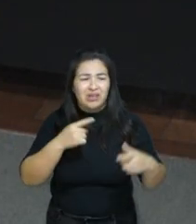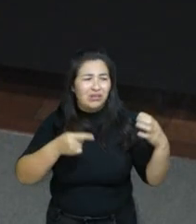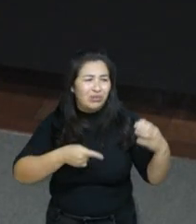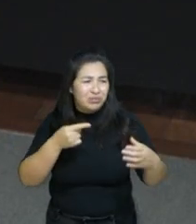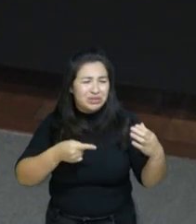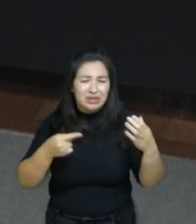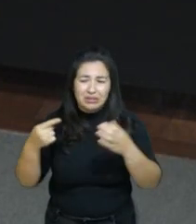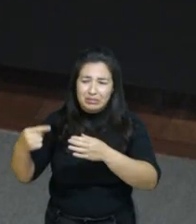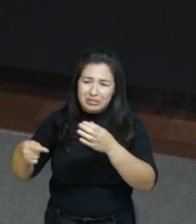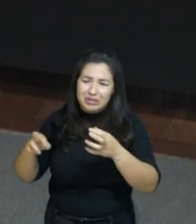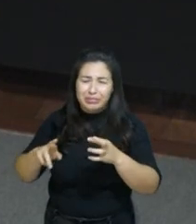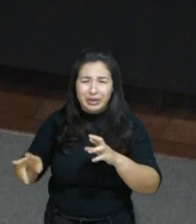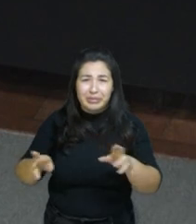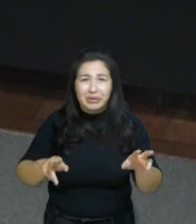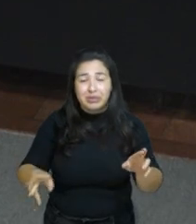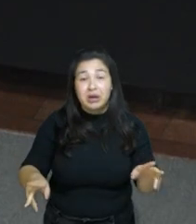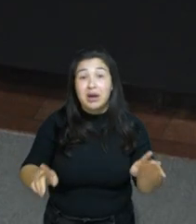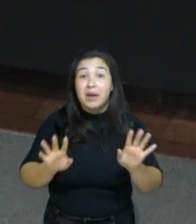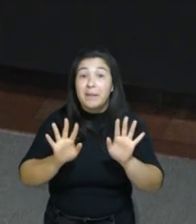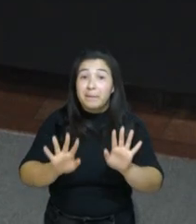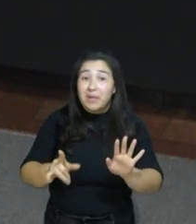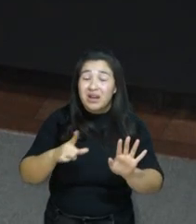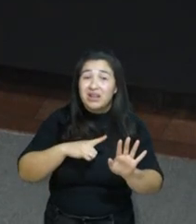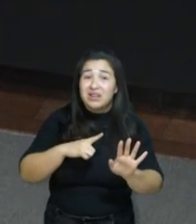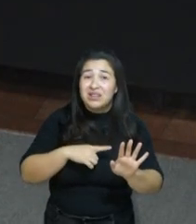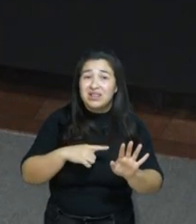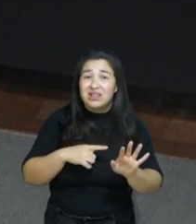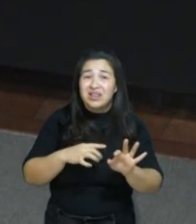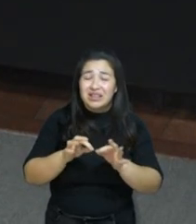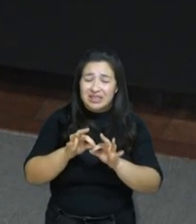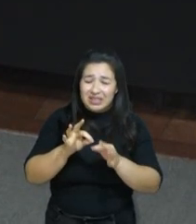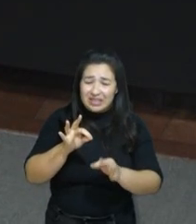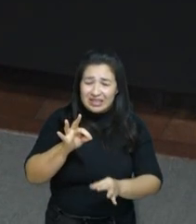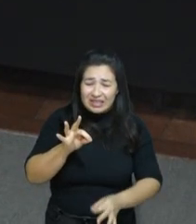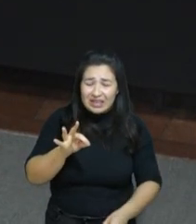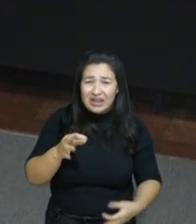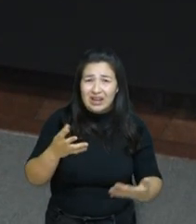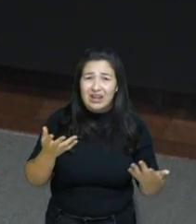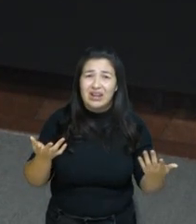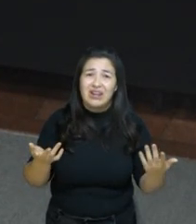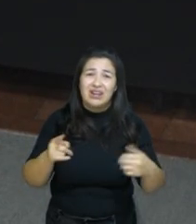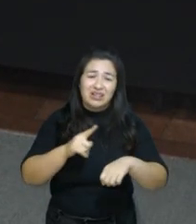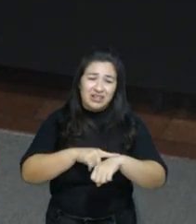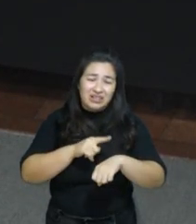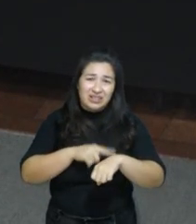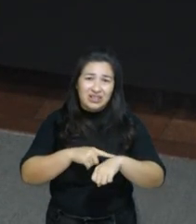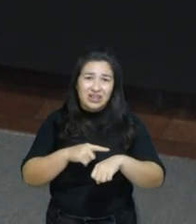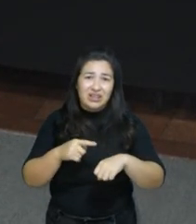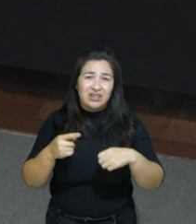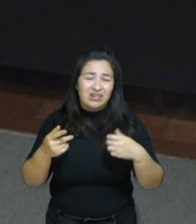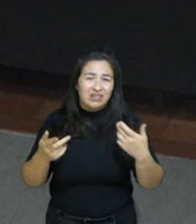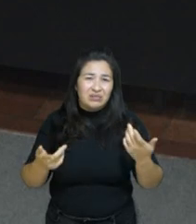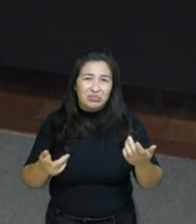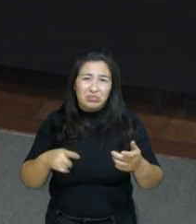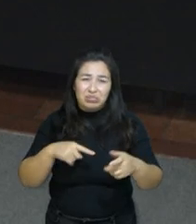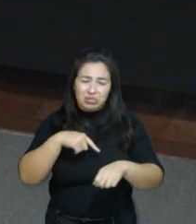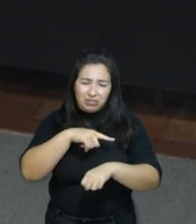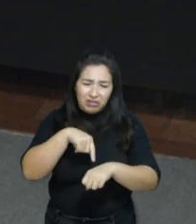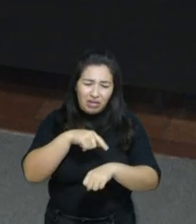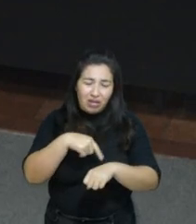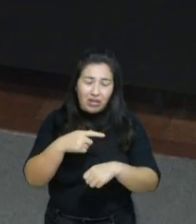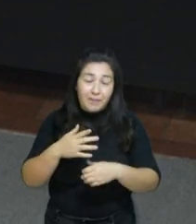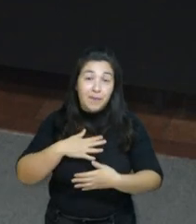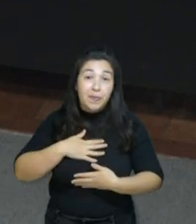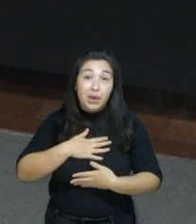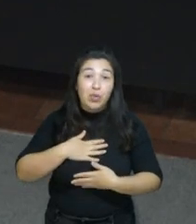comissão, não sei o quê. Então, isso carrega muito tempo da gente e, no fim, acaba sendo uma coisa assim meio pro forma. Eu gosto